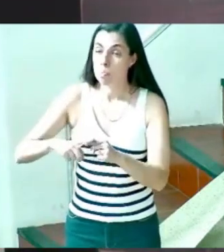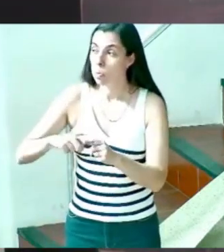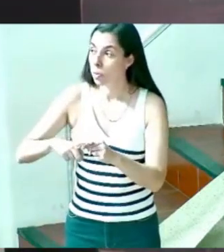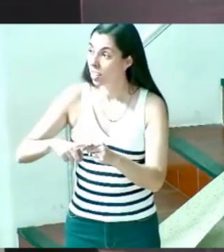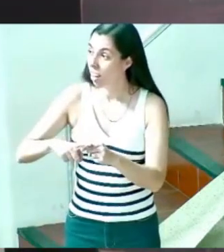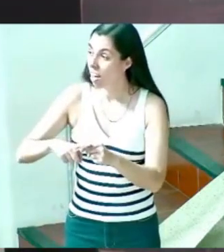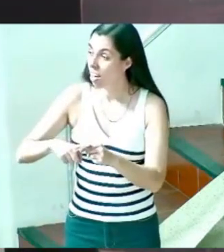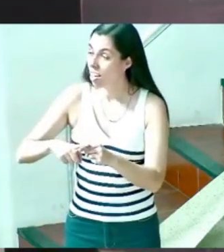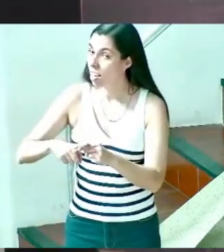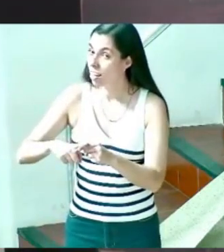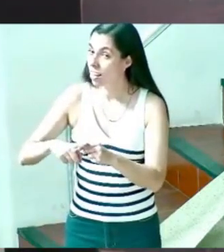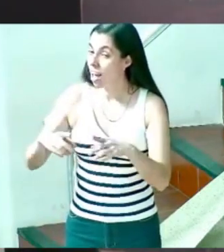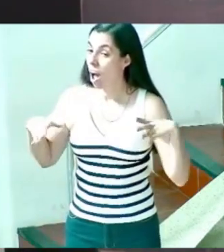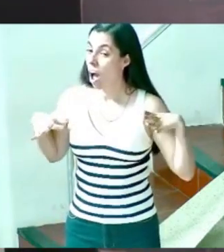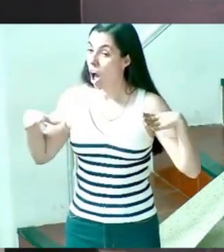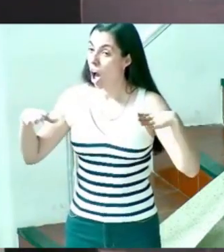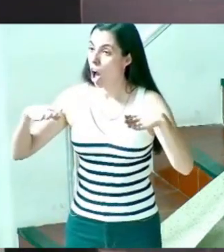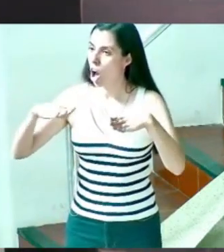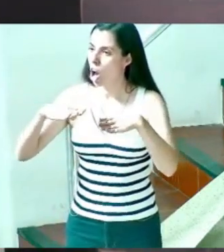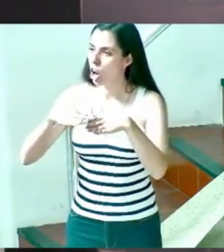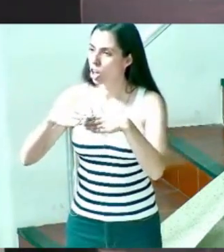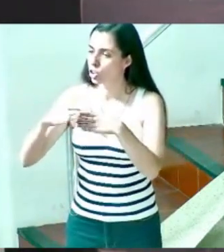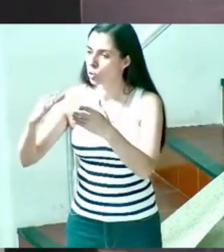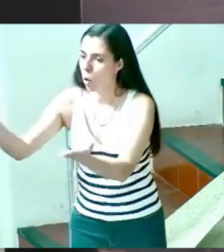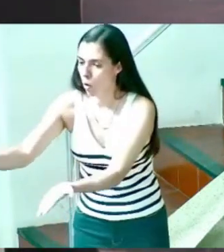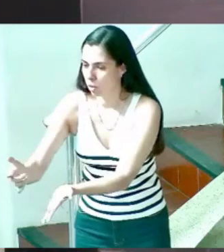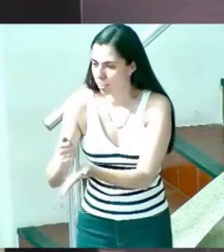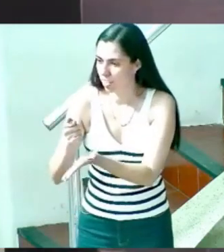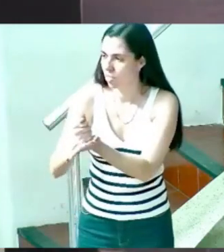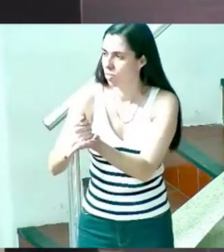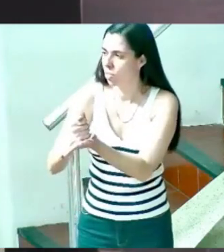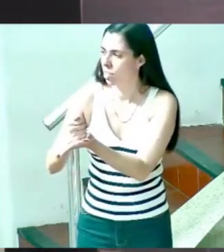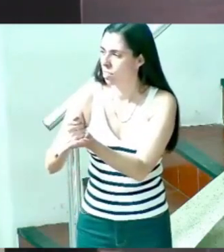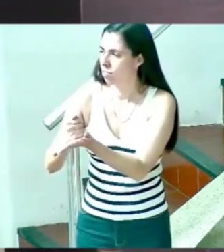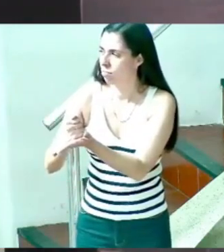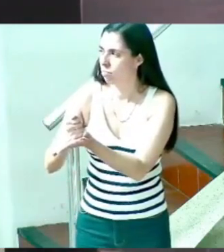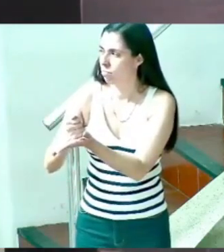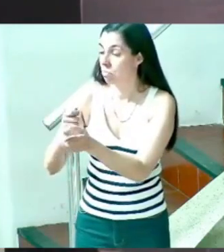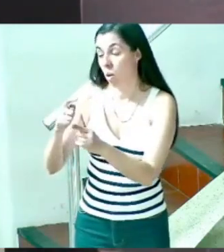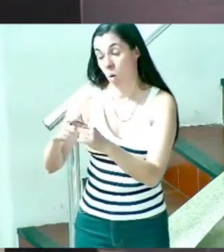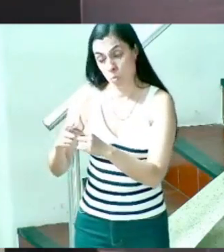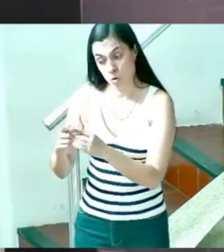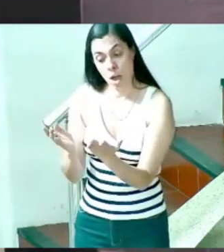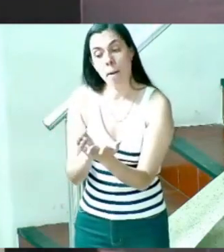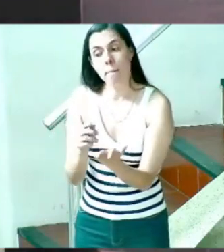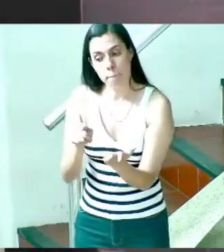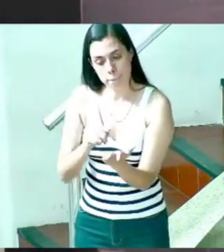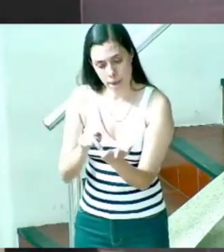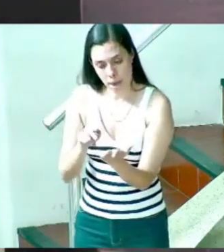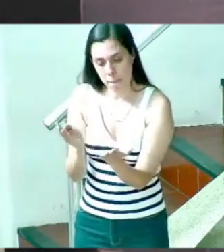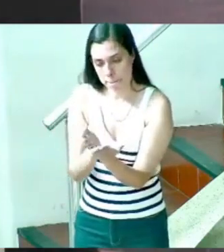te susterão nas suas mãos, para não tropeçares em alguma pedra.